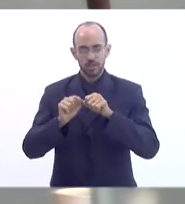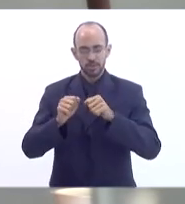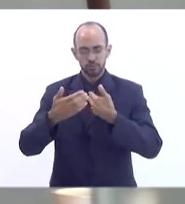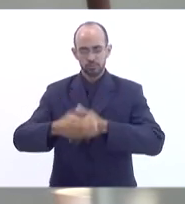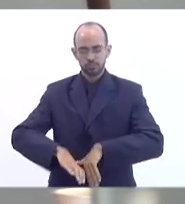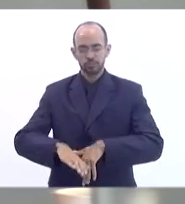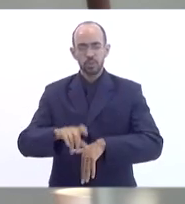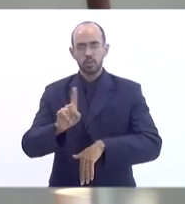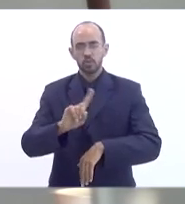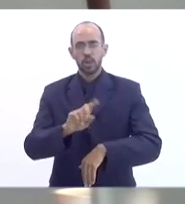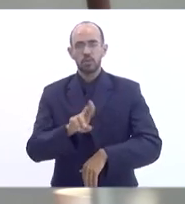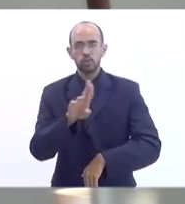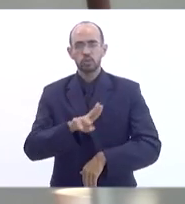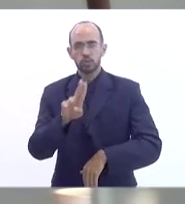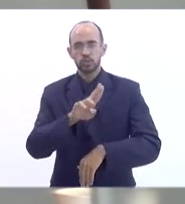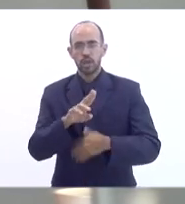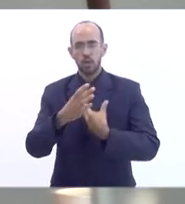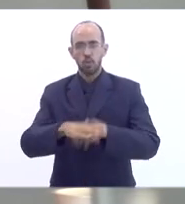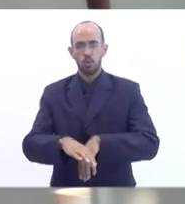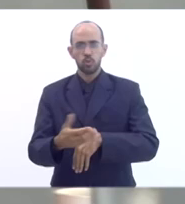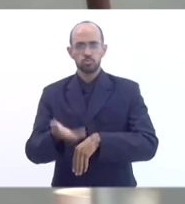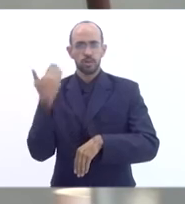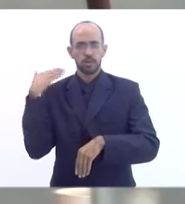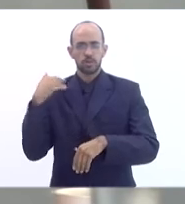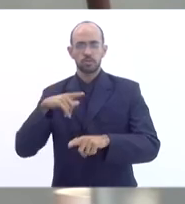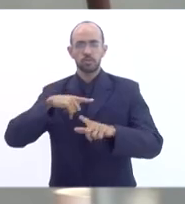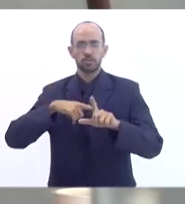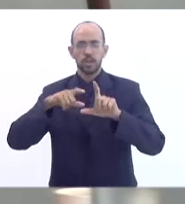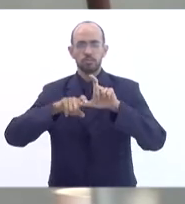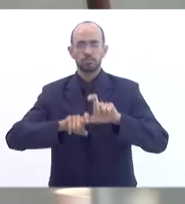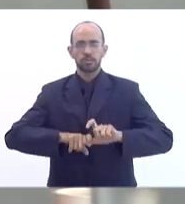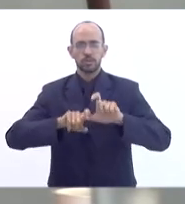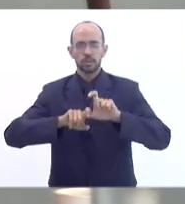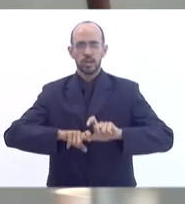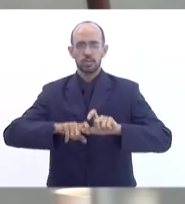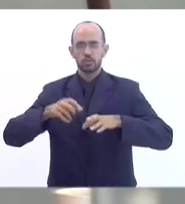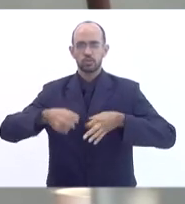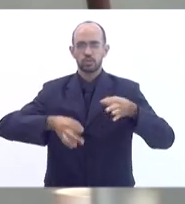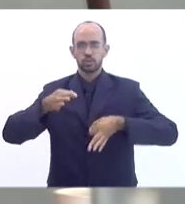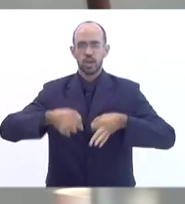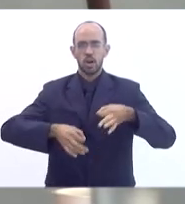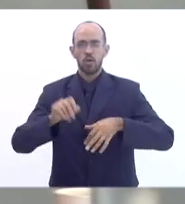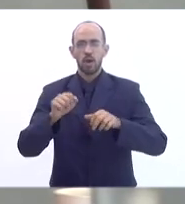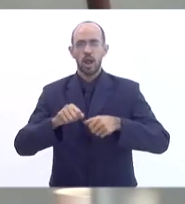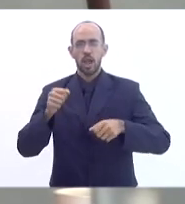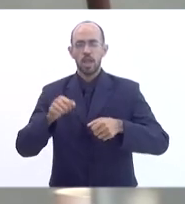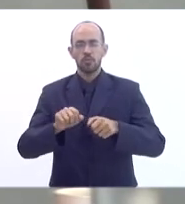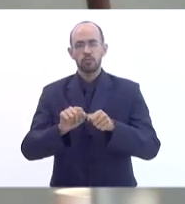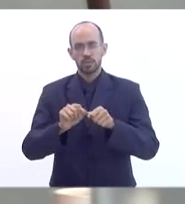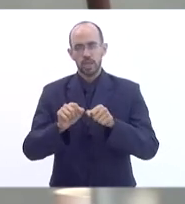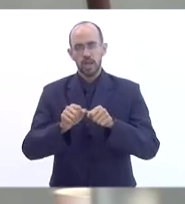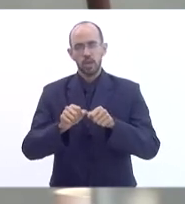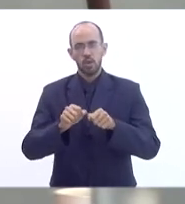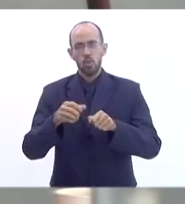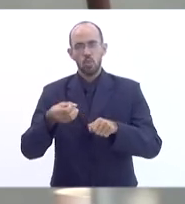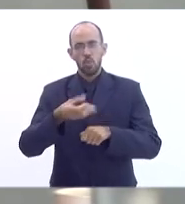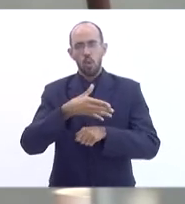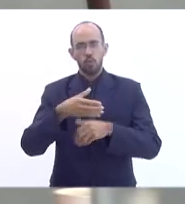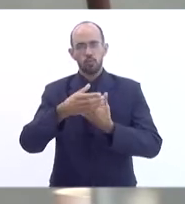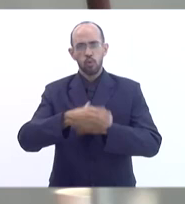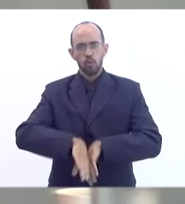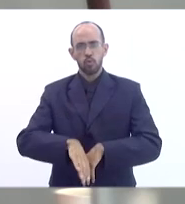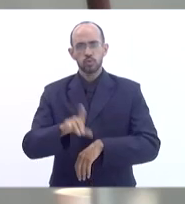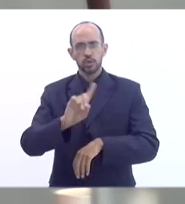concursos anteriores concurso ainda com pendências judiciais com discussões administrativas chamava sobre o concurso e não se